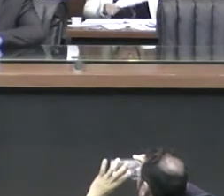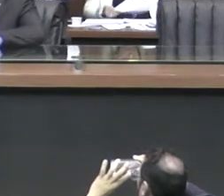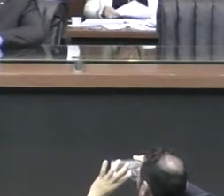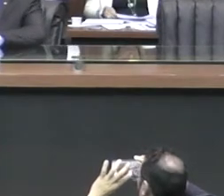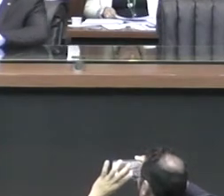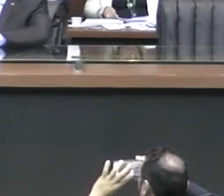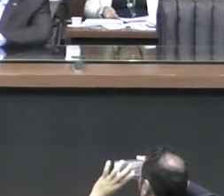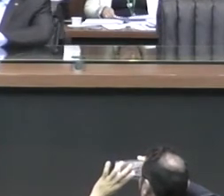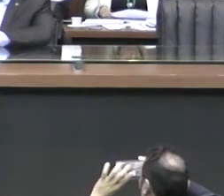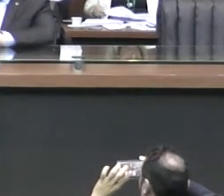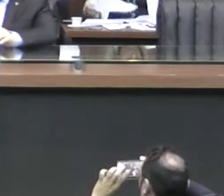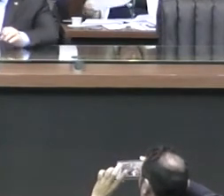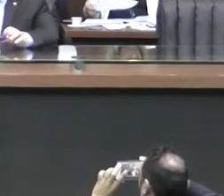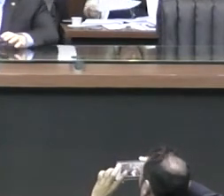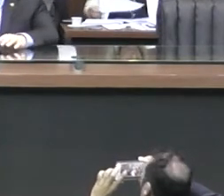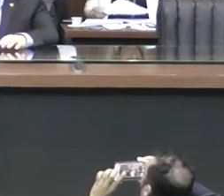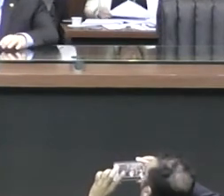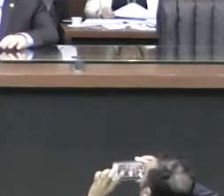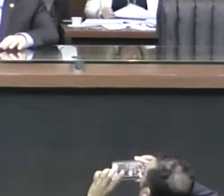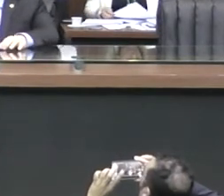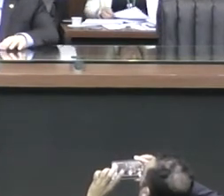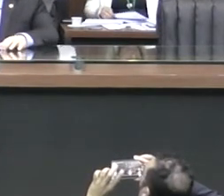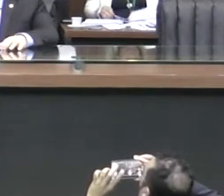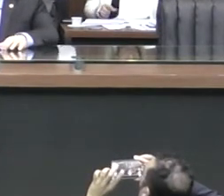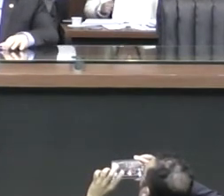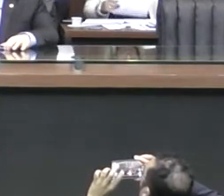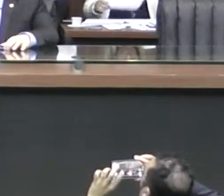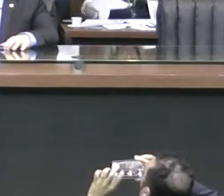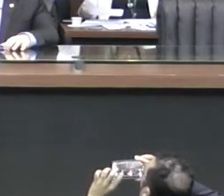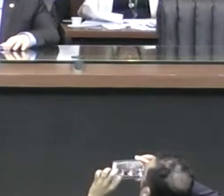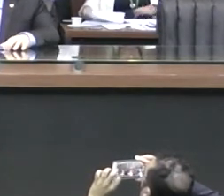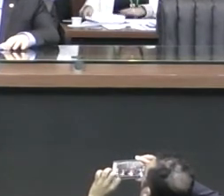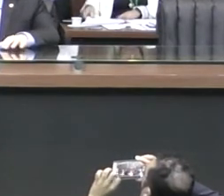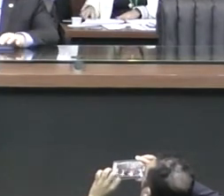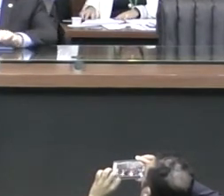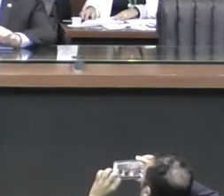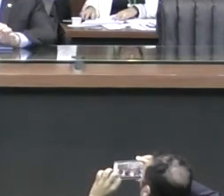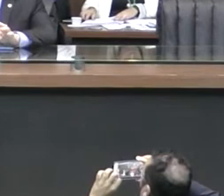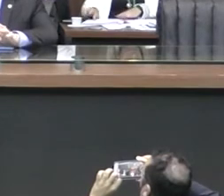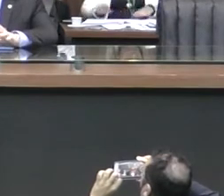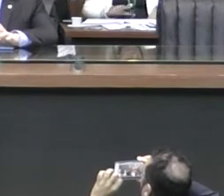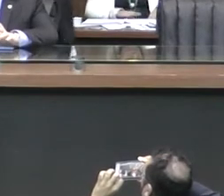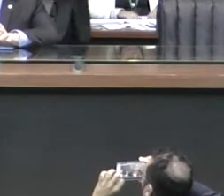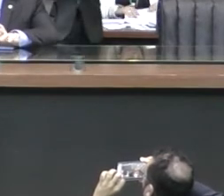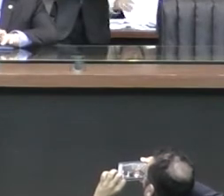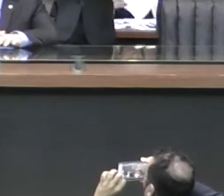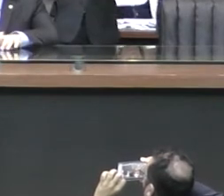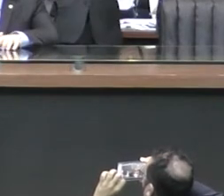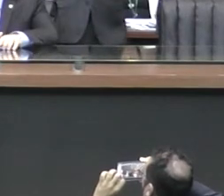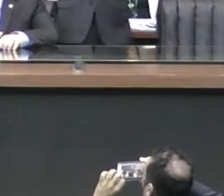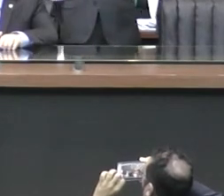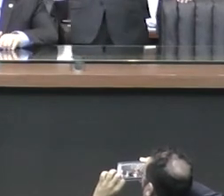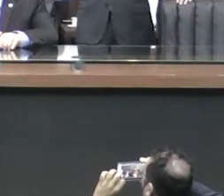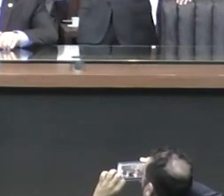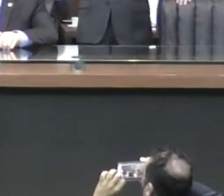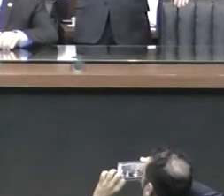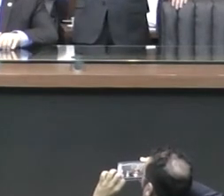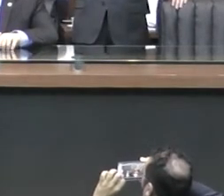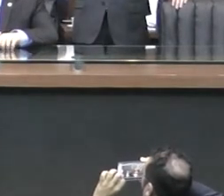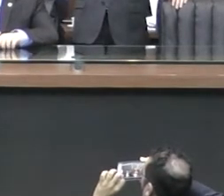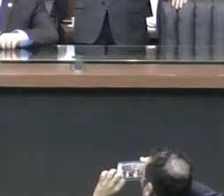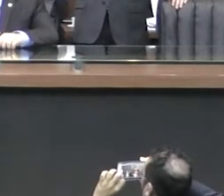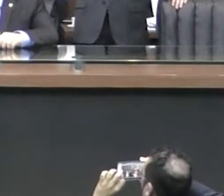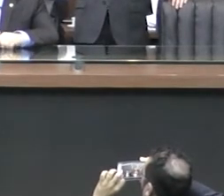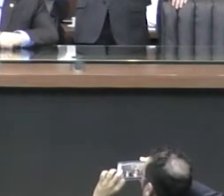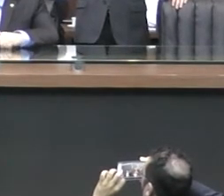senhores deputados o assunto que vossas excelências estão tratando aqui é um assunto que apareceu